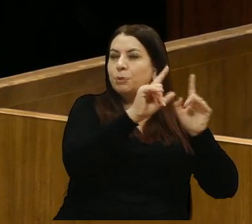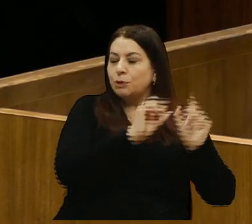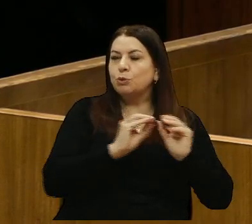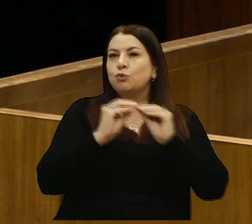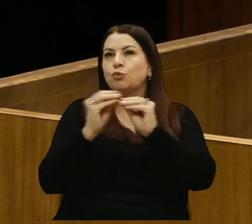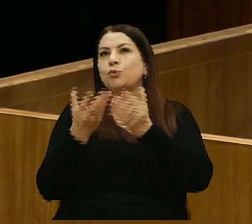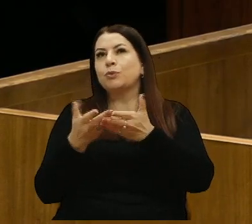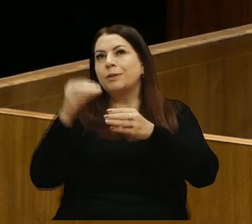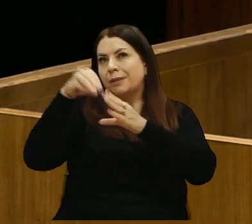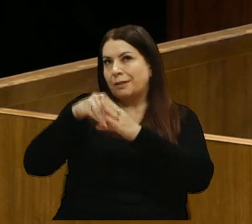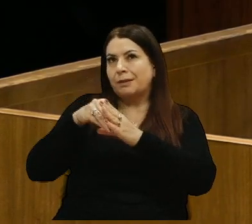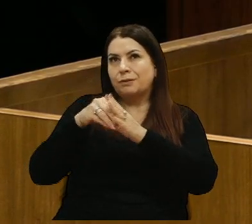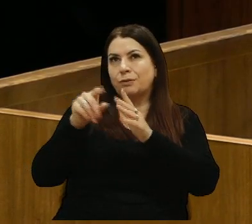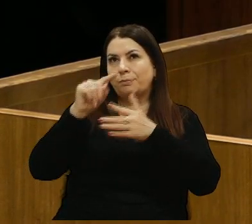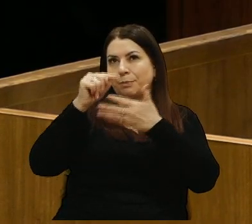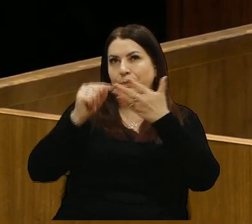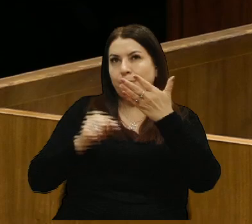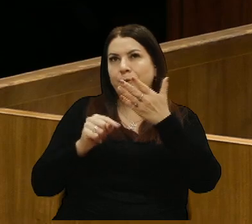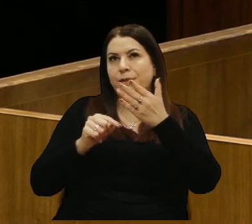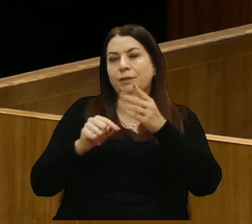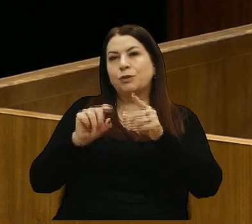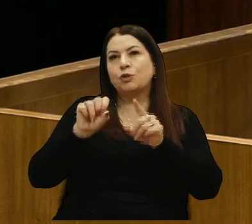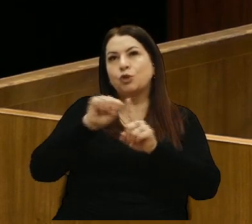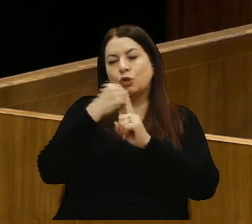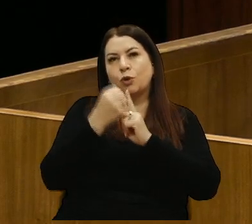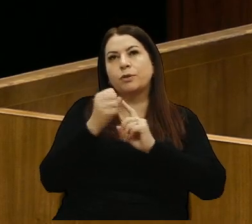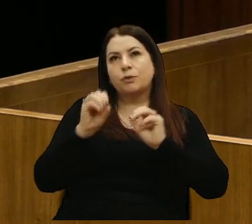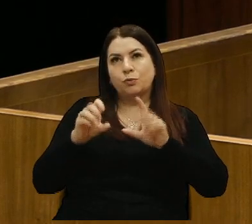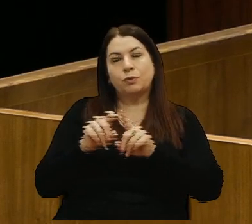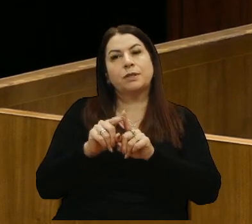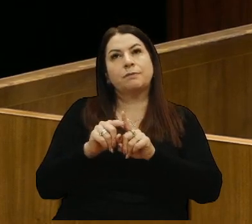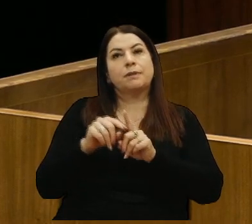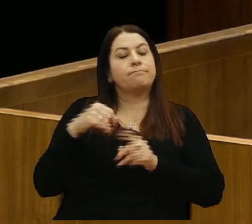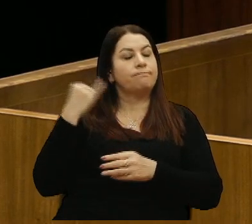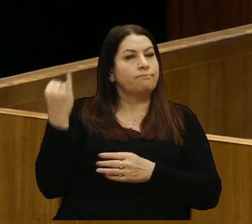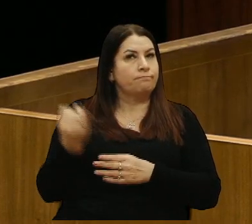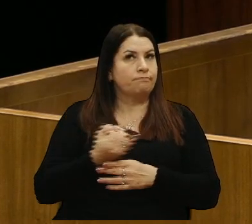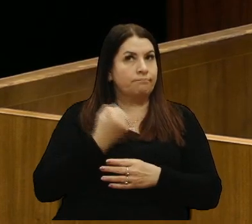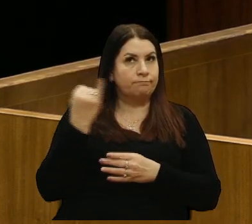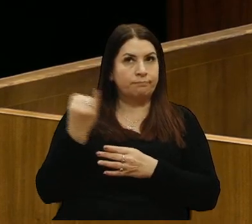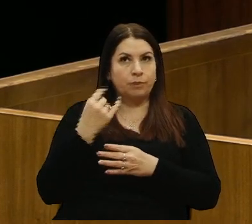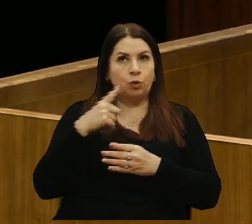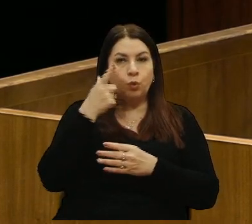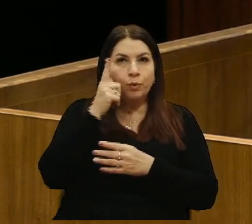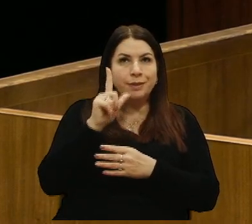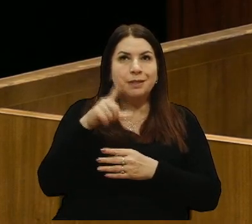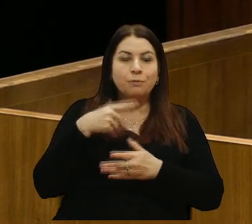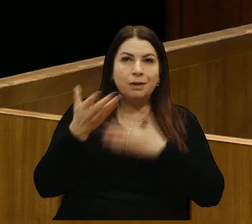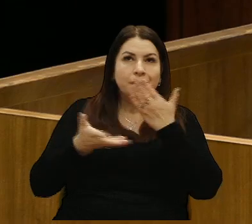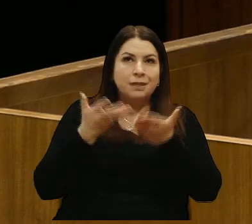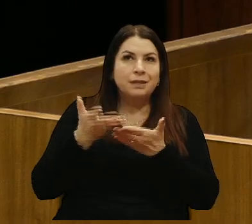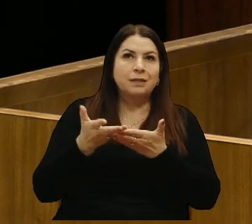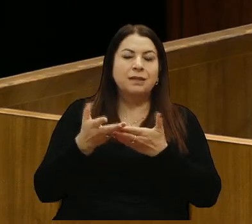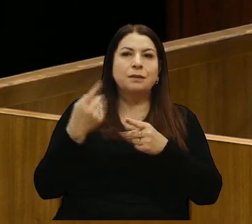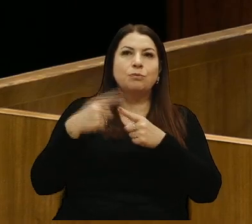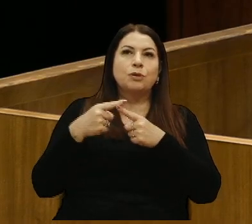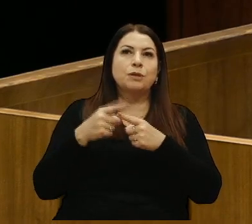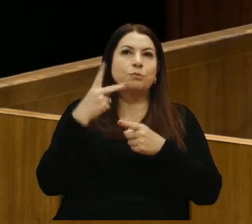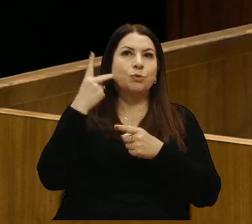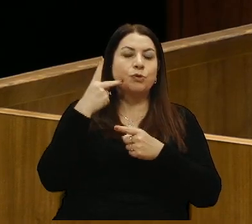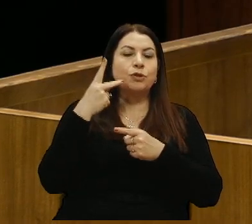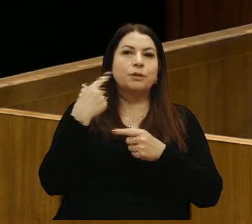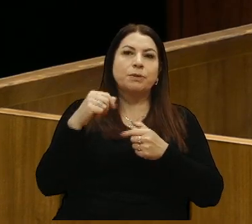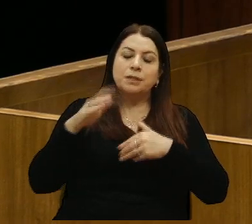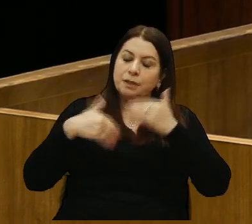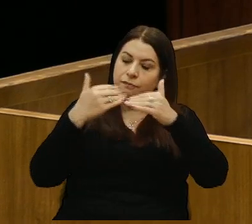estão dentro das questões das medidas socioeducativas. Isso é de extrema importância que a gente consiga atender, porque são políticas que